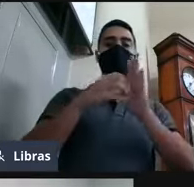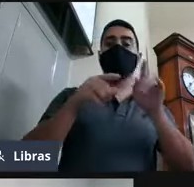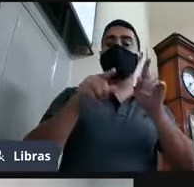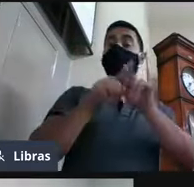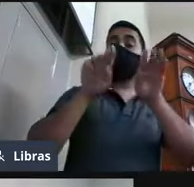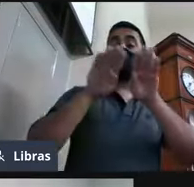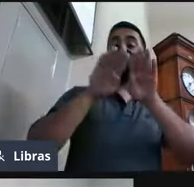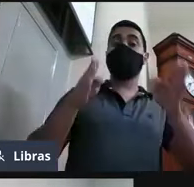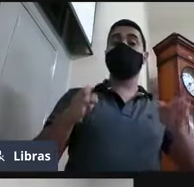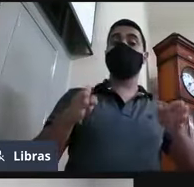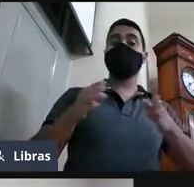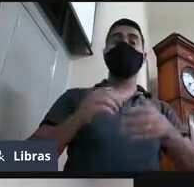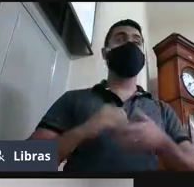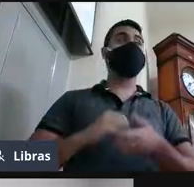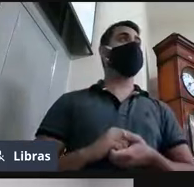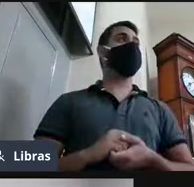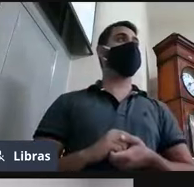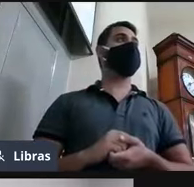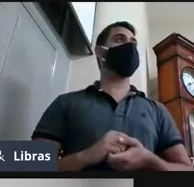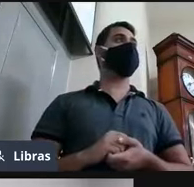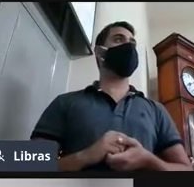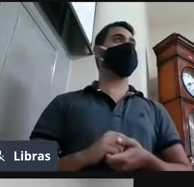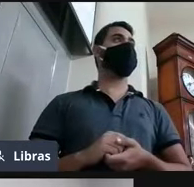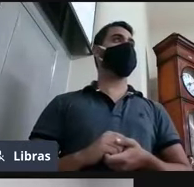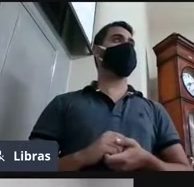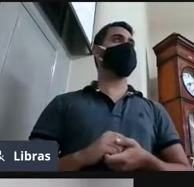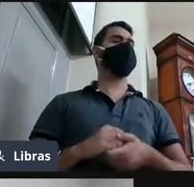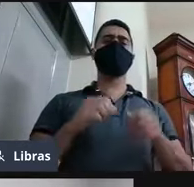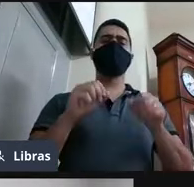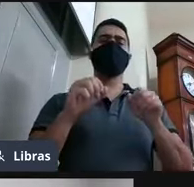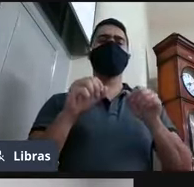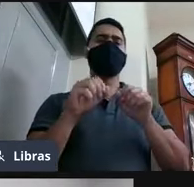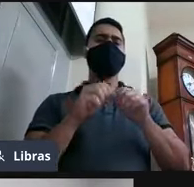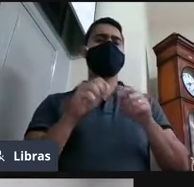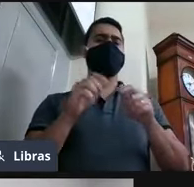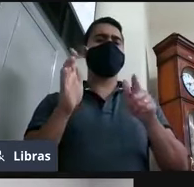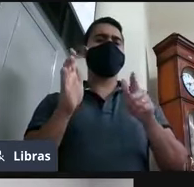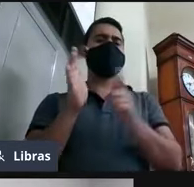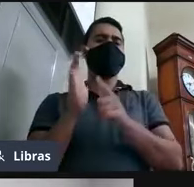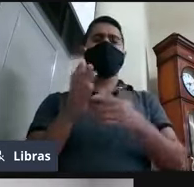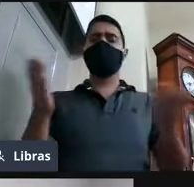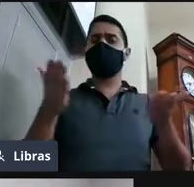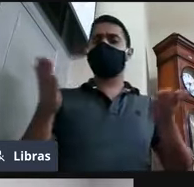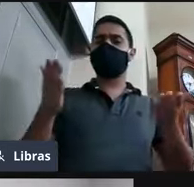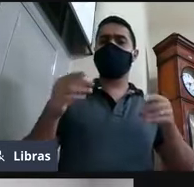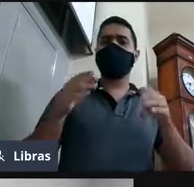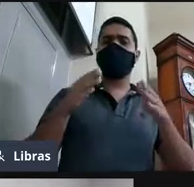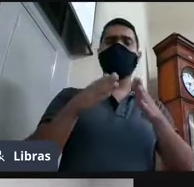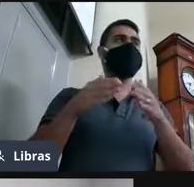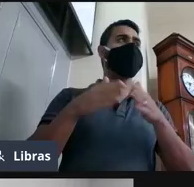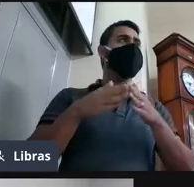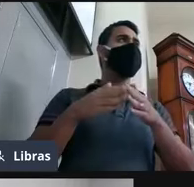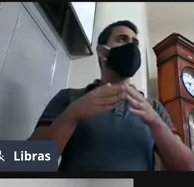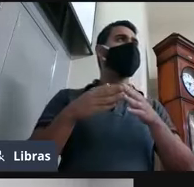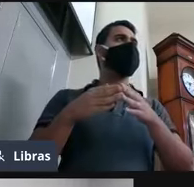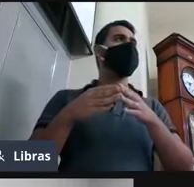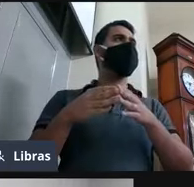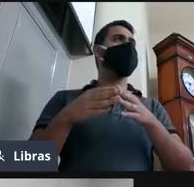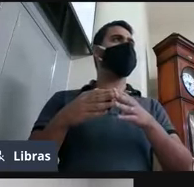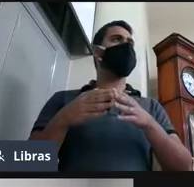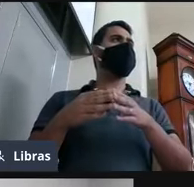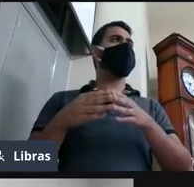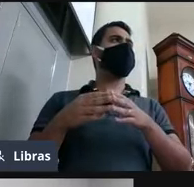mesa, que nós elaborássemos um documento imediatamente aqui, pedindo proteção